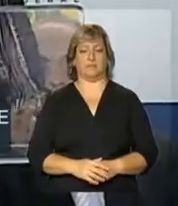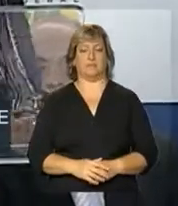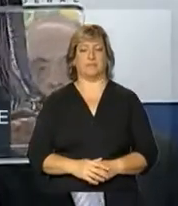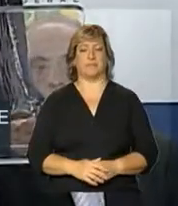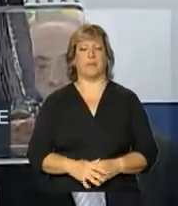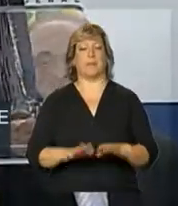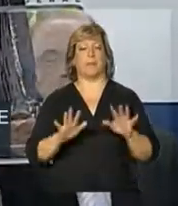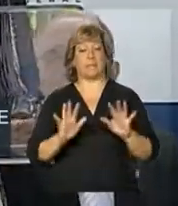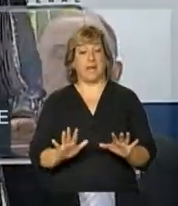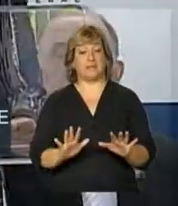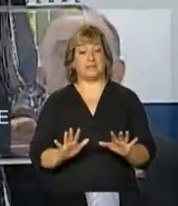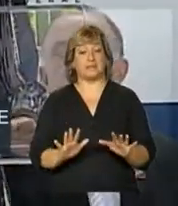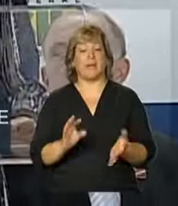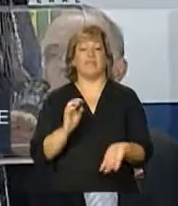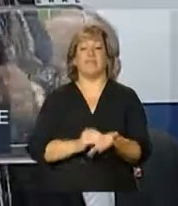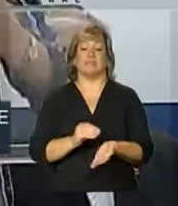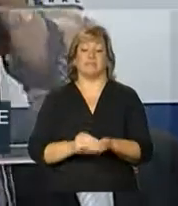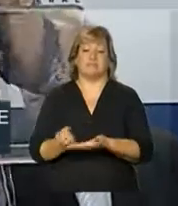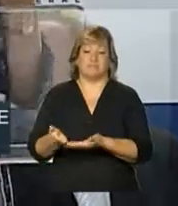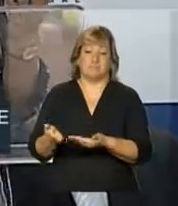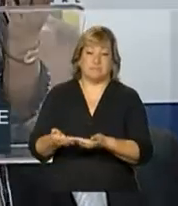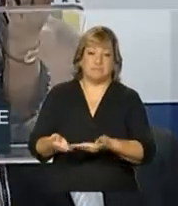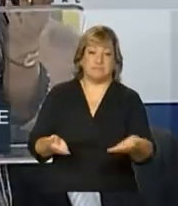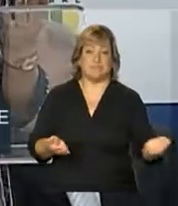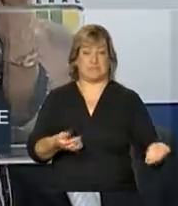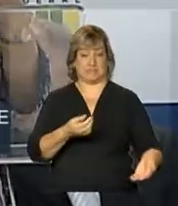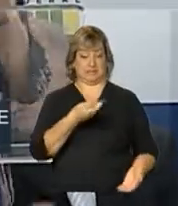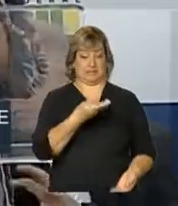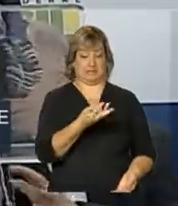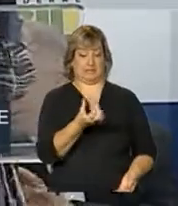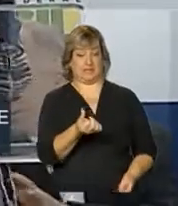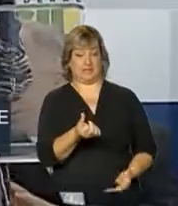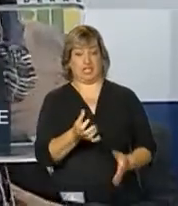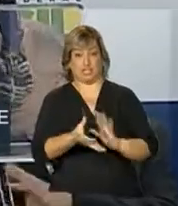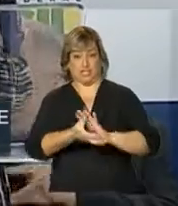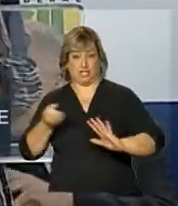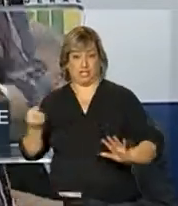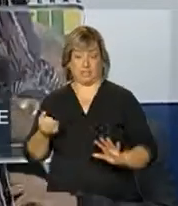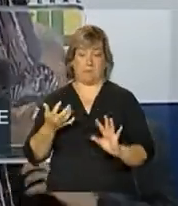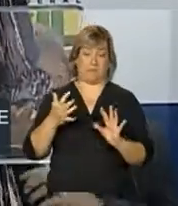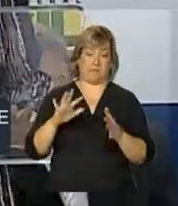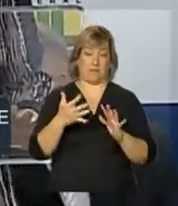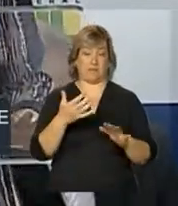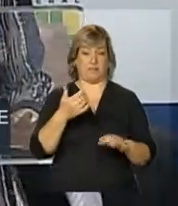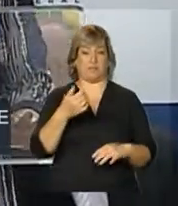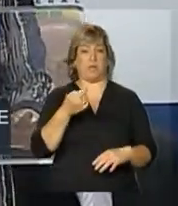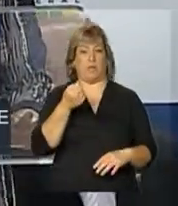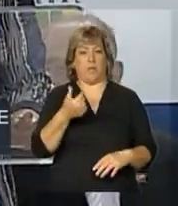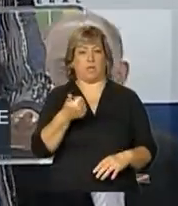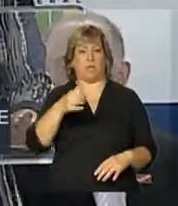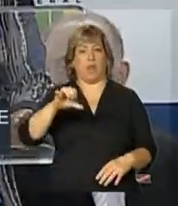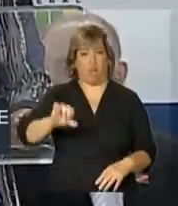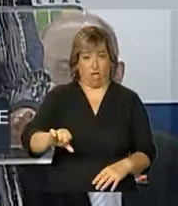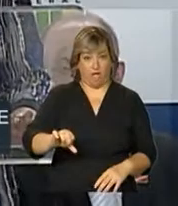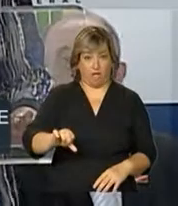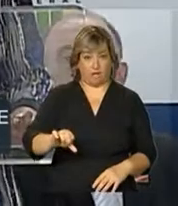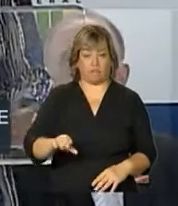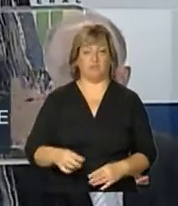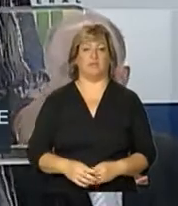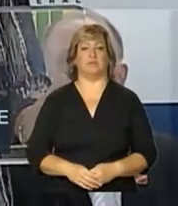o restante, né, se eram 36, nós tiramos mais ou menos quase 19,